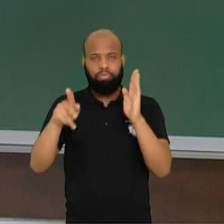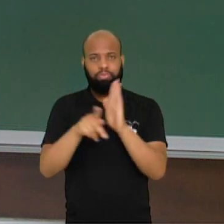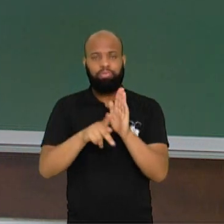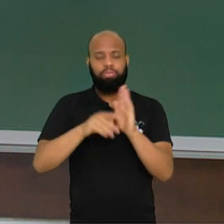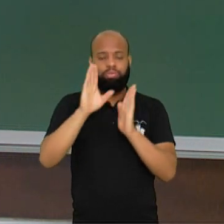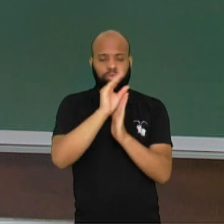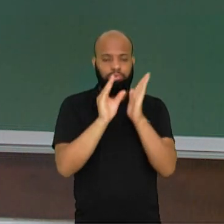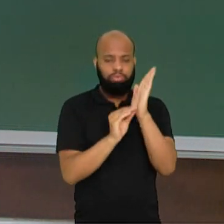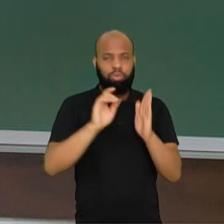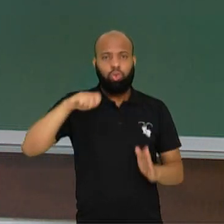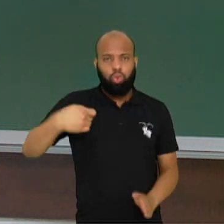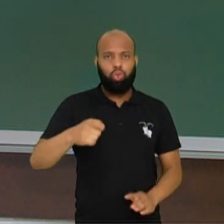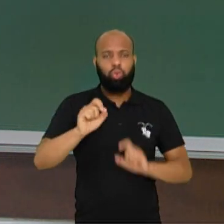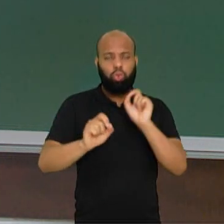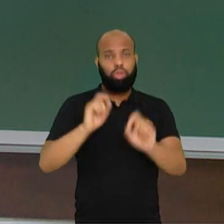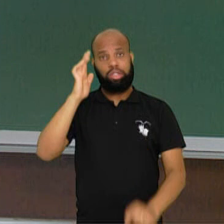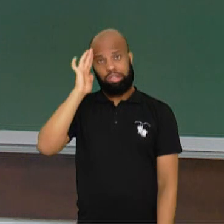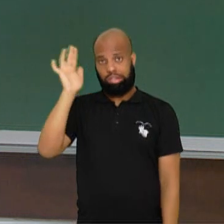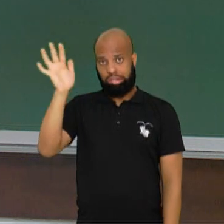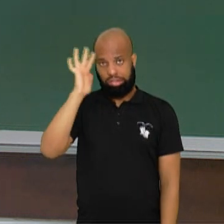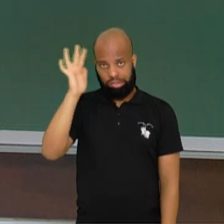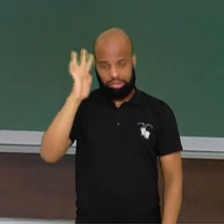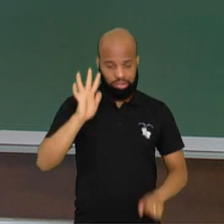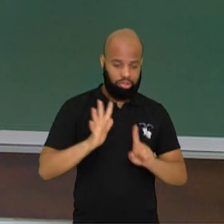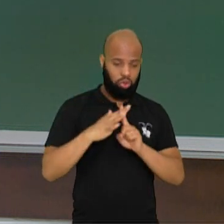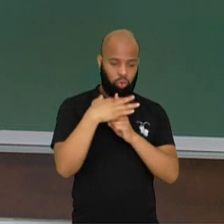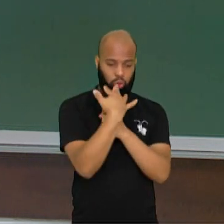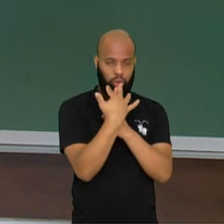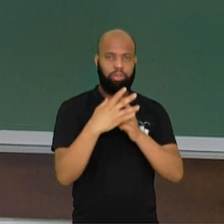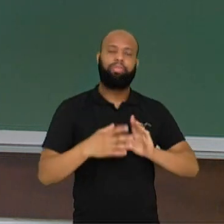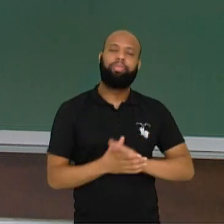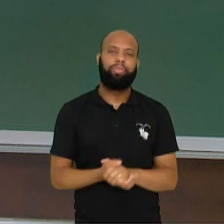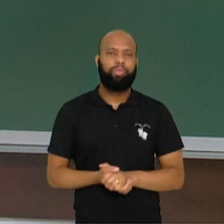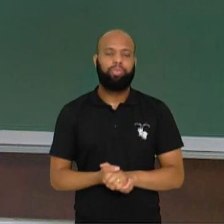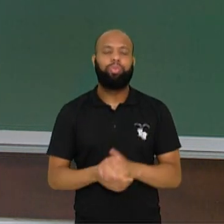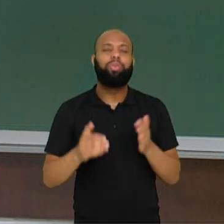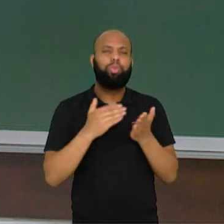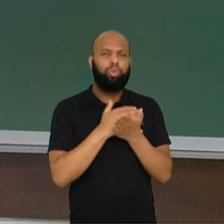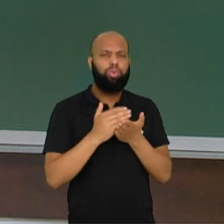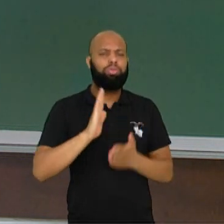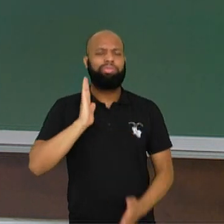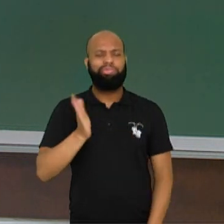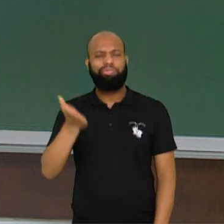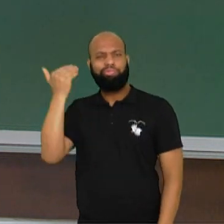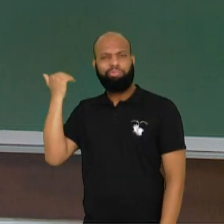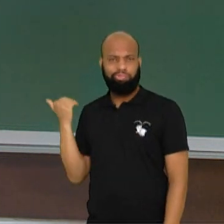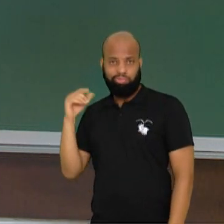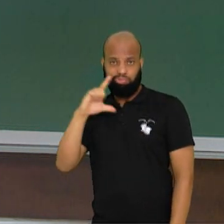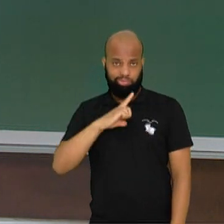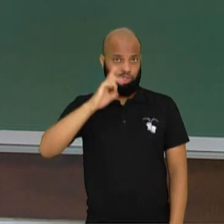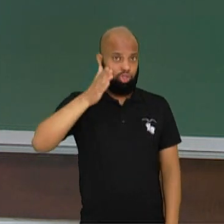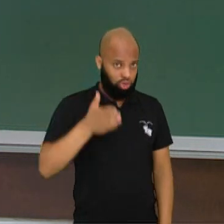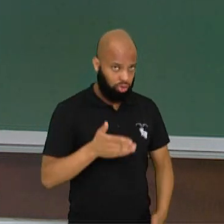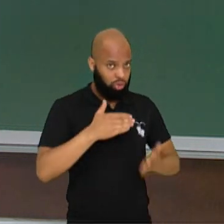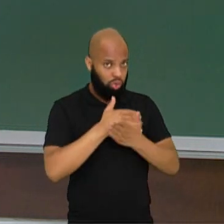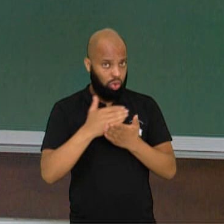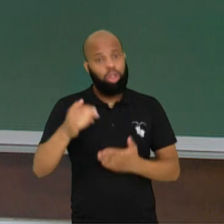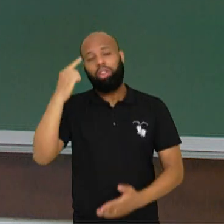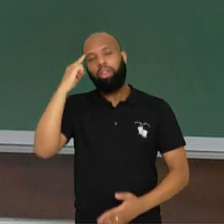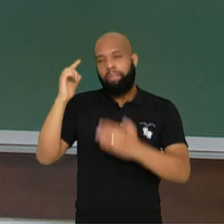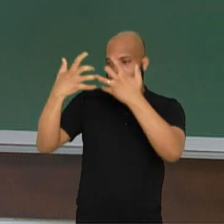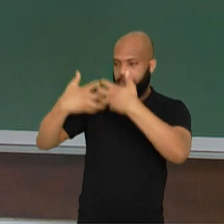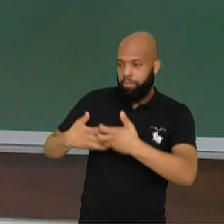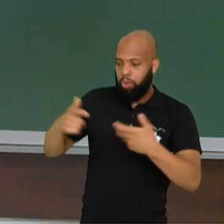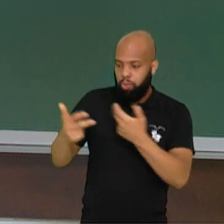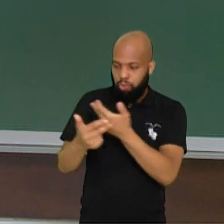nosso conteúdo sobre teorias socialistas. Começamos isso na última aula, pensamos